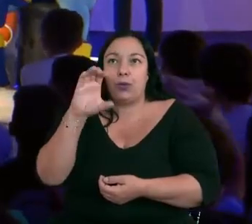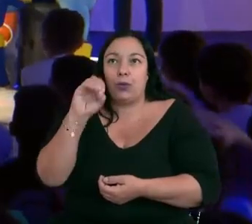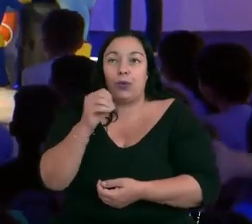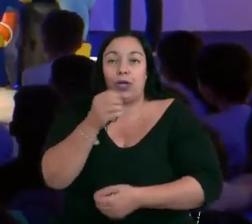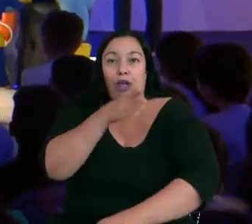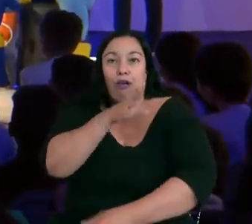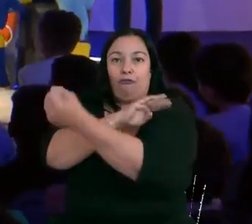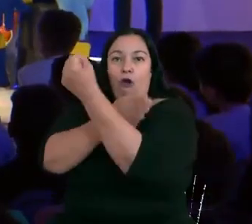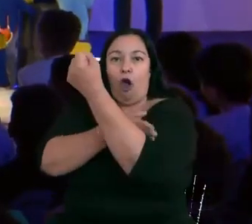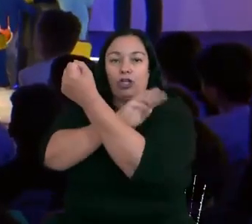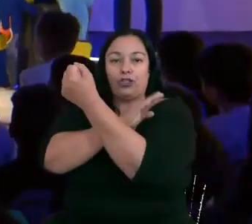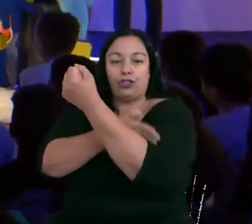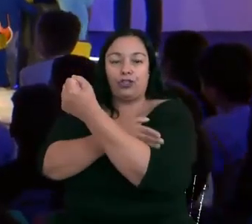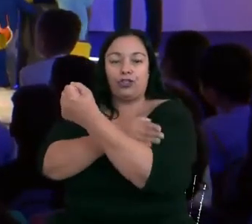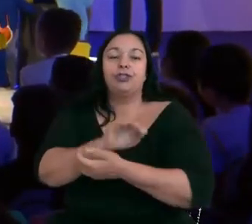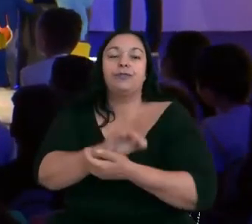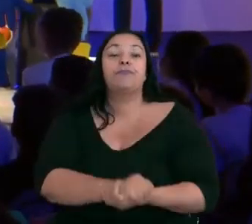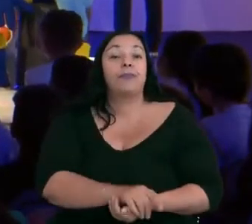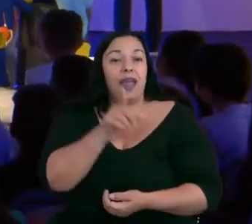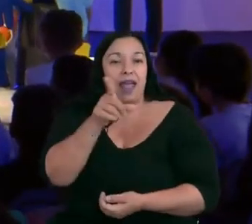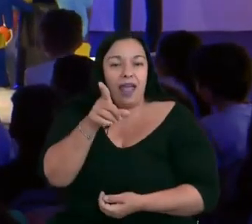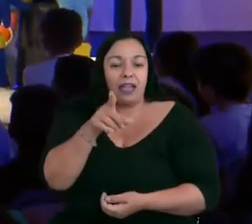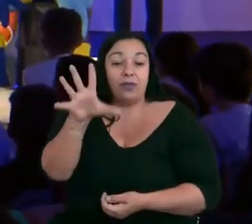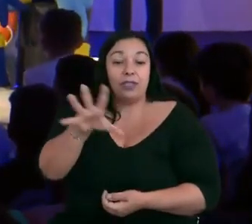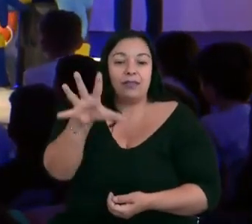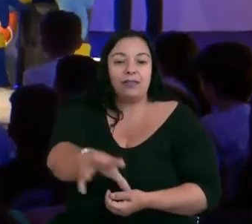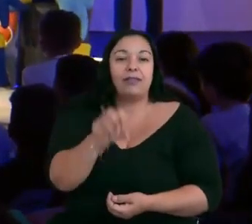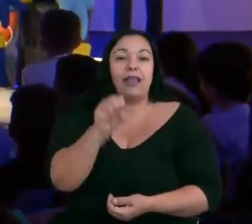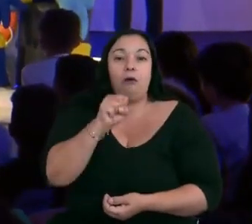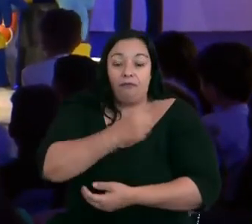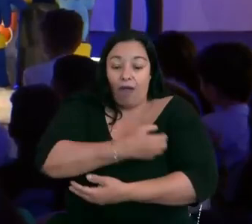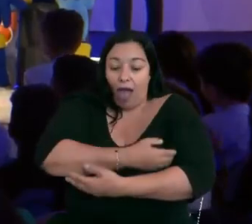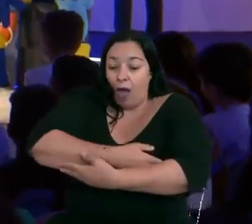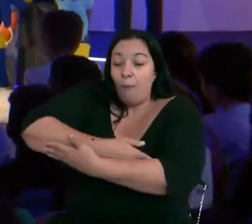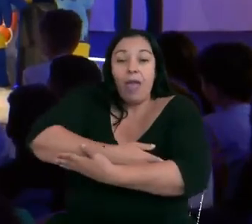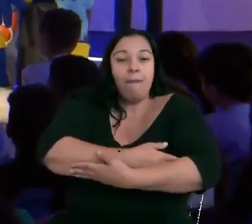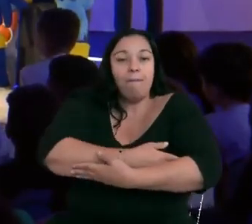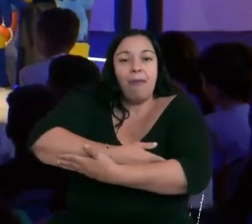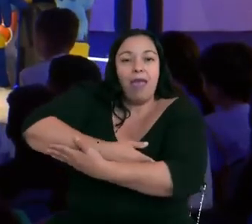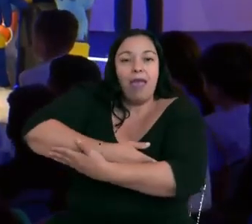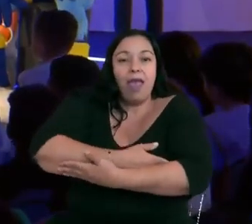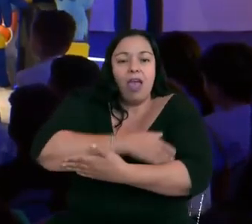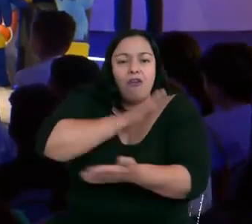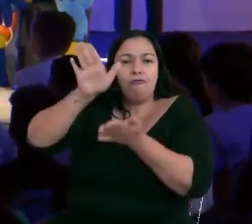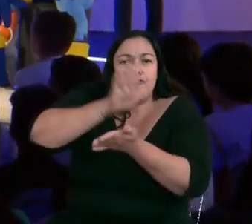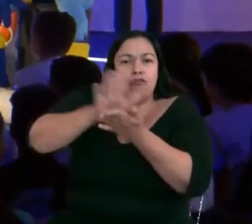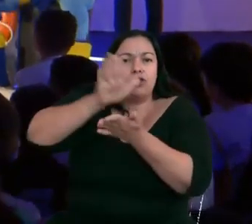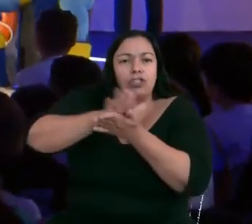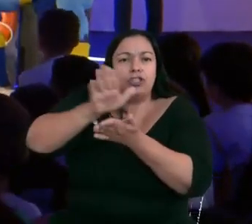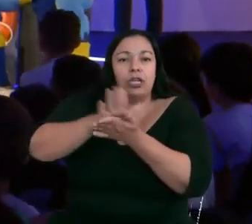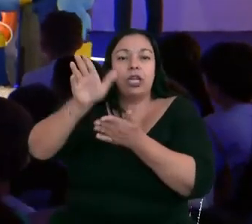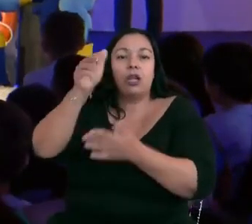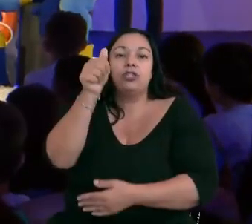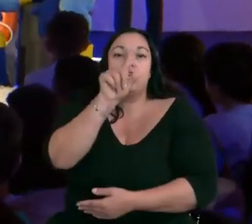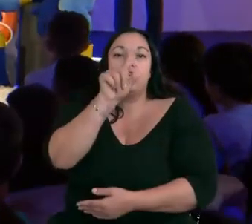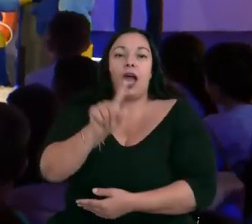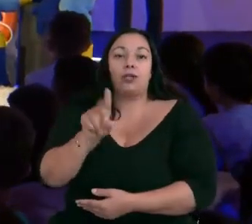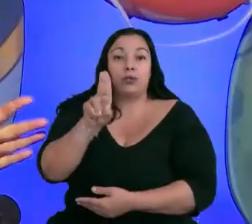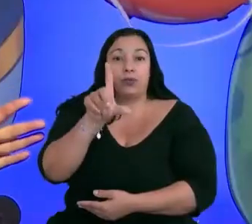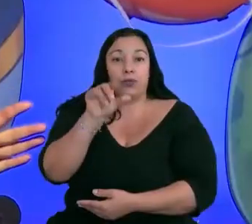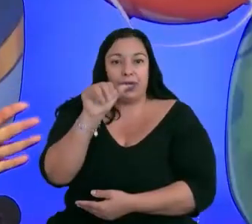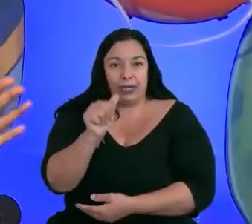eles conseguiram salvar o bebê e fugiram de Azulha. Isso mesmo,